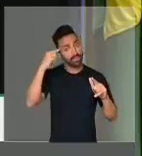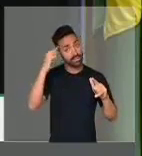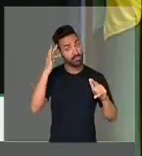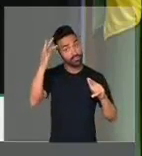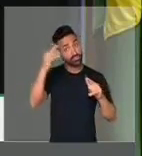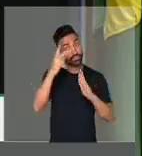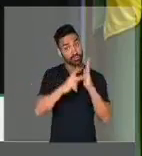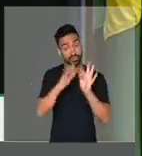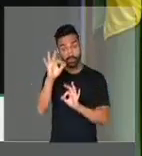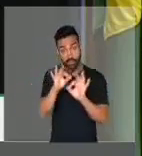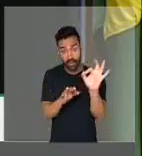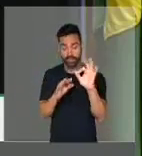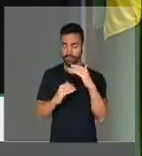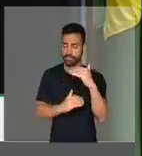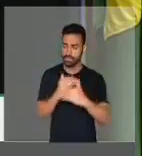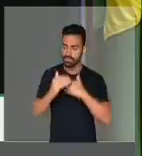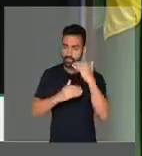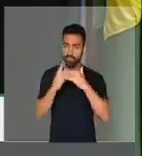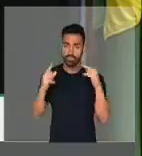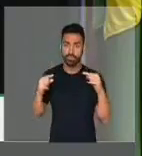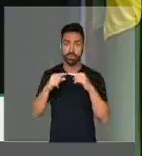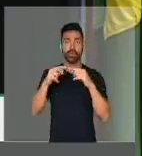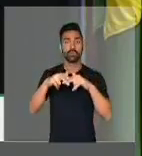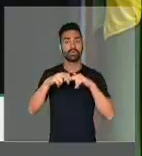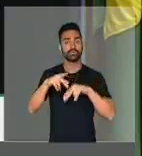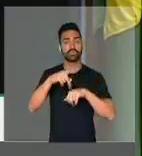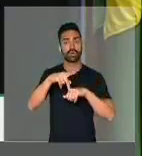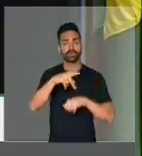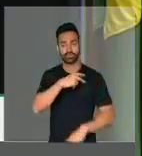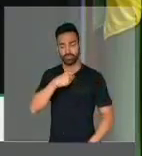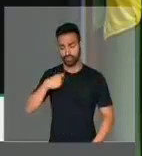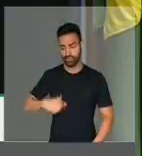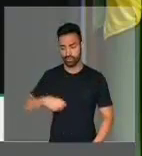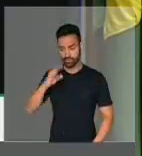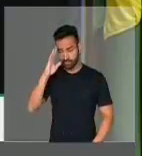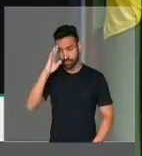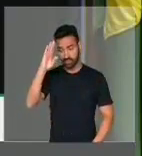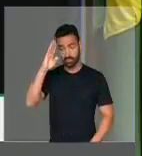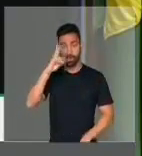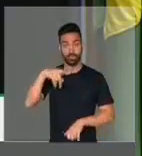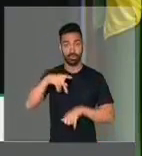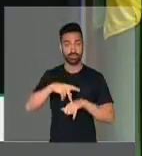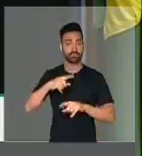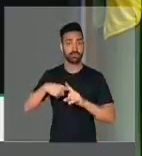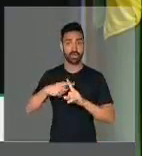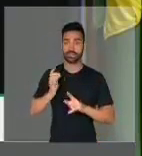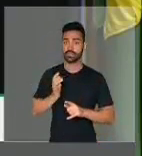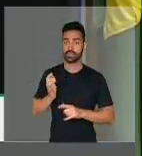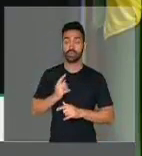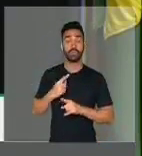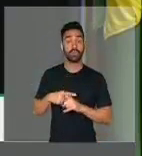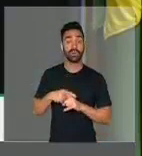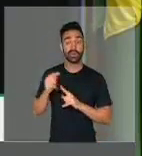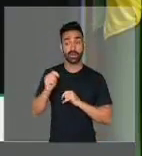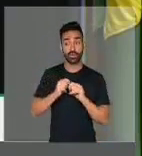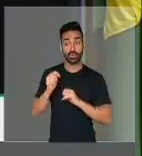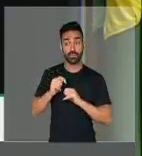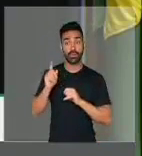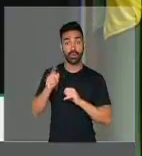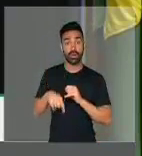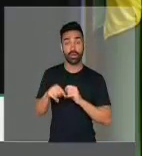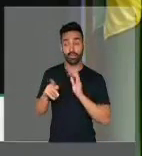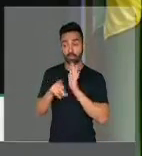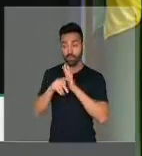um projeto de desenvolvimento. É por isso que a China hoje é a principal economia do país, porque a sua economia é dirigida a partir dos